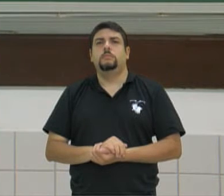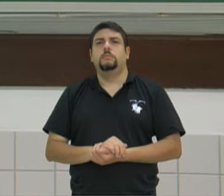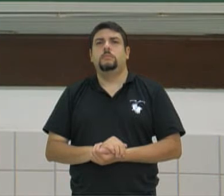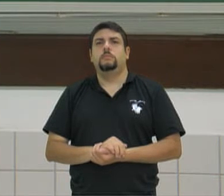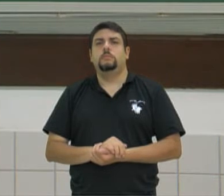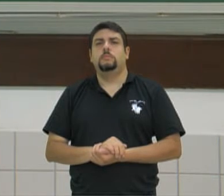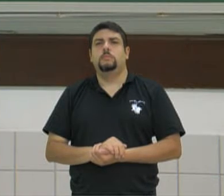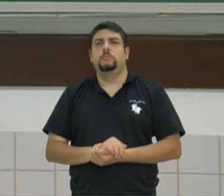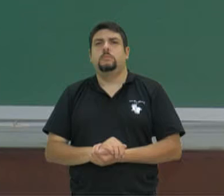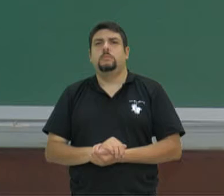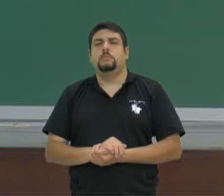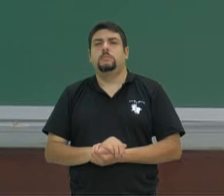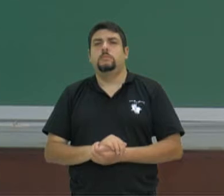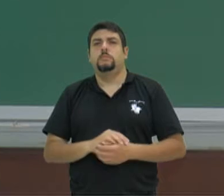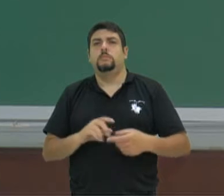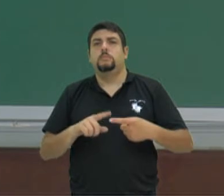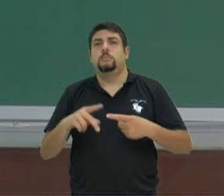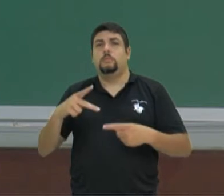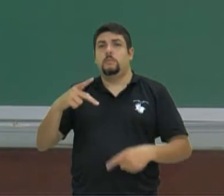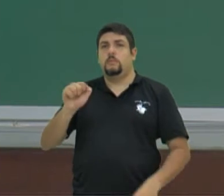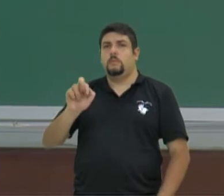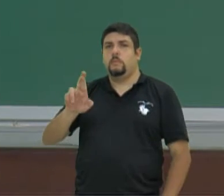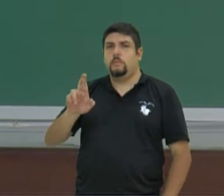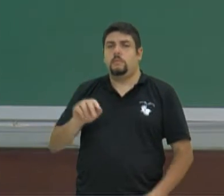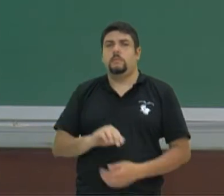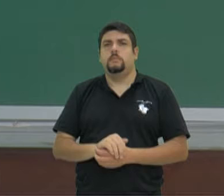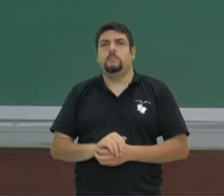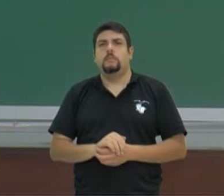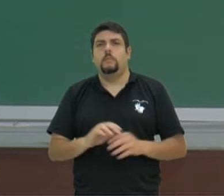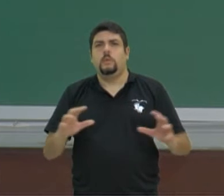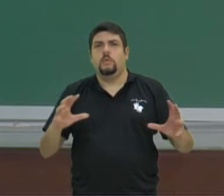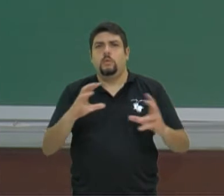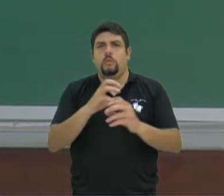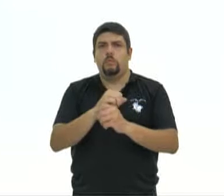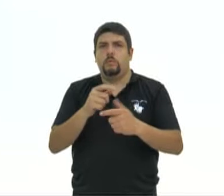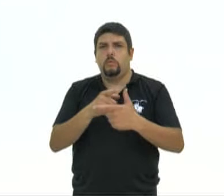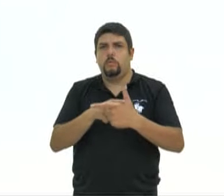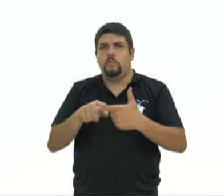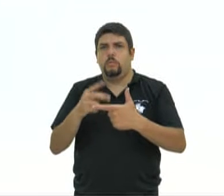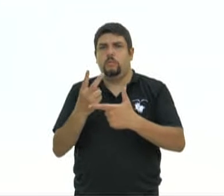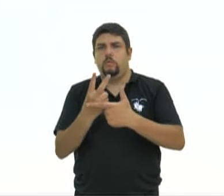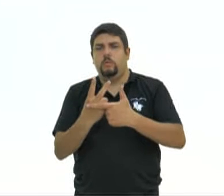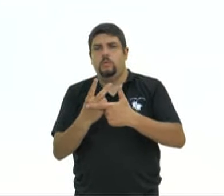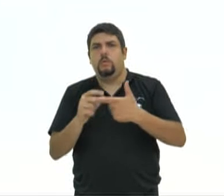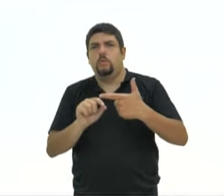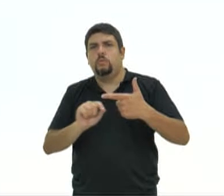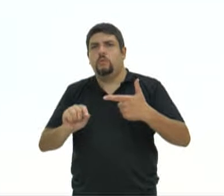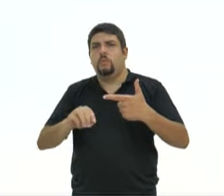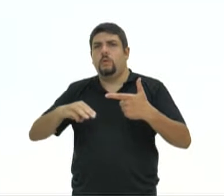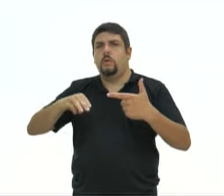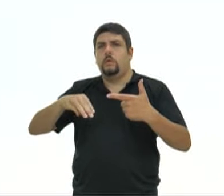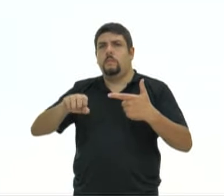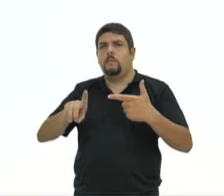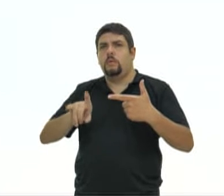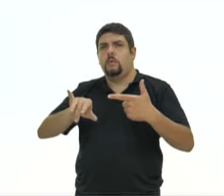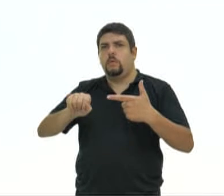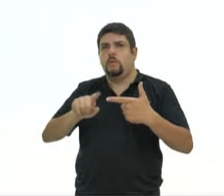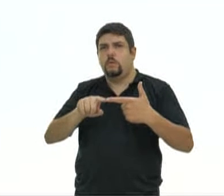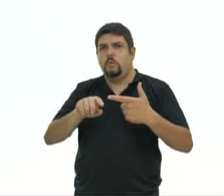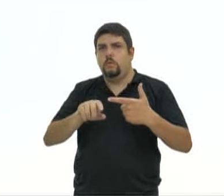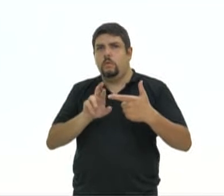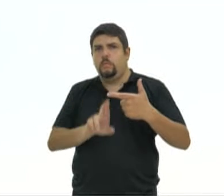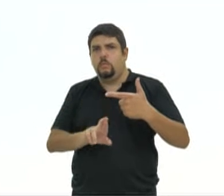Quantidade par de termos. Dividir a quantidade de termos por 2 e fazer a média do termo encontrado e do